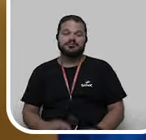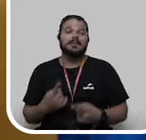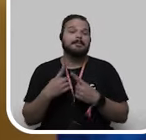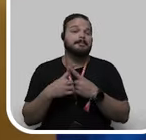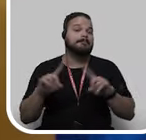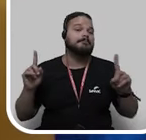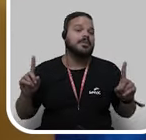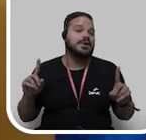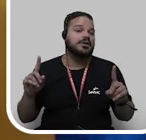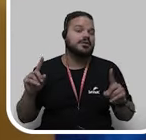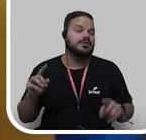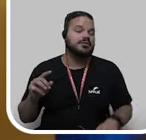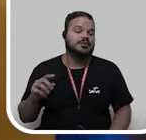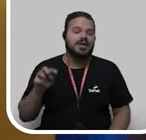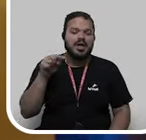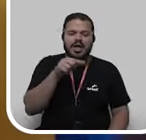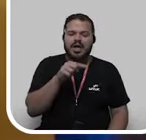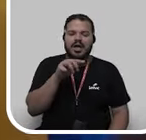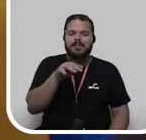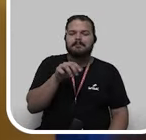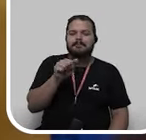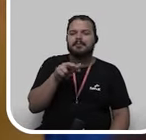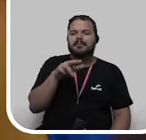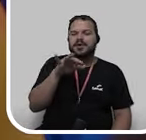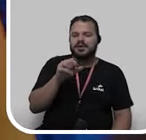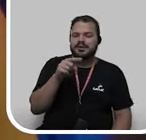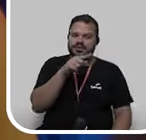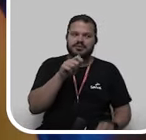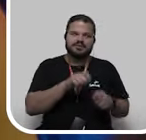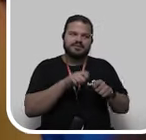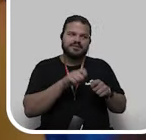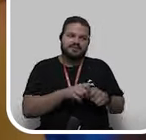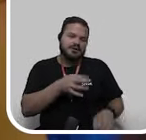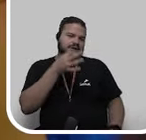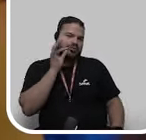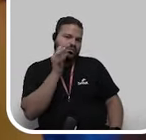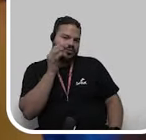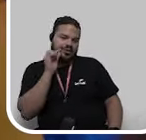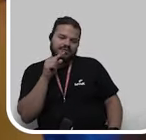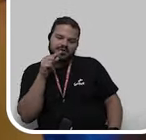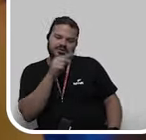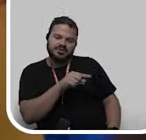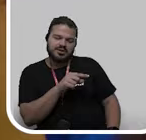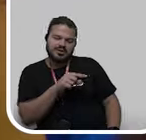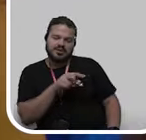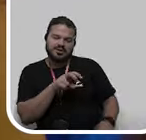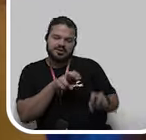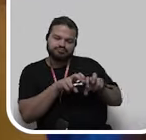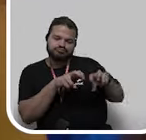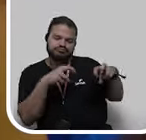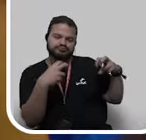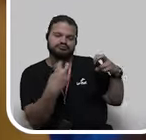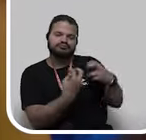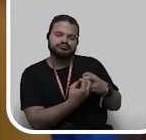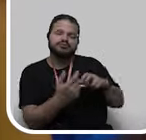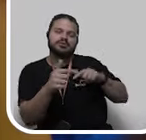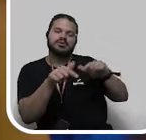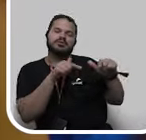Dona Maria, que faz o café, que está lá no auditório, que trabalha